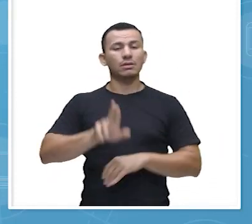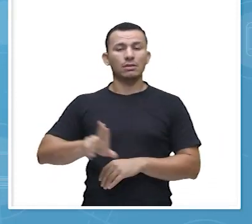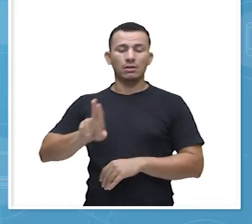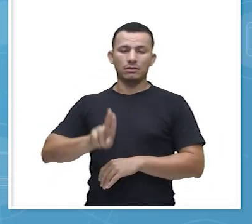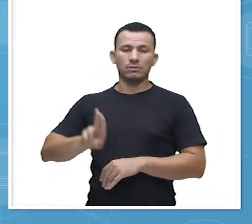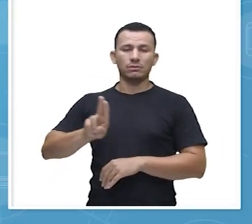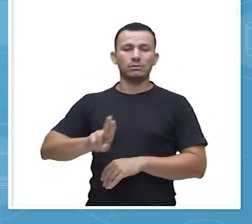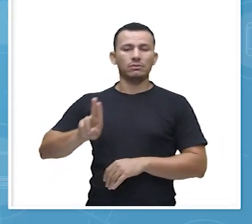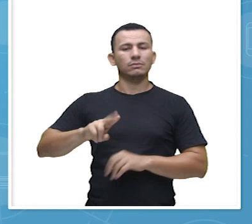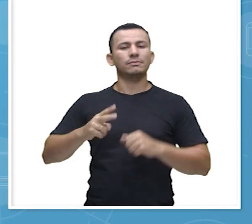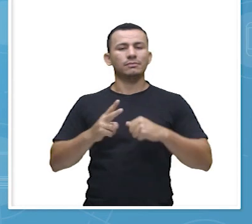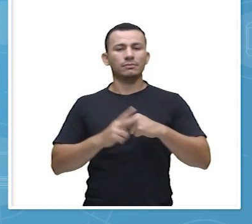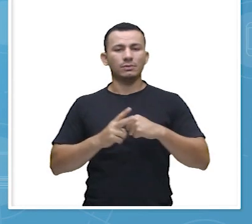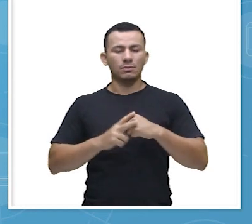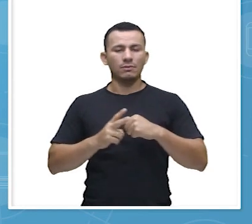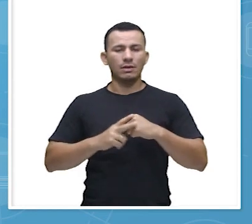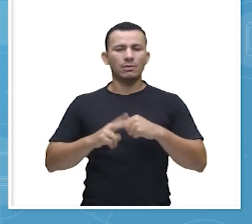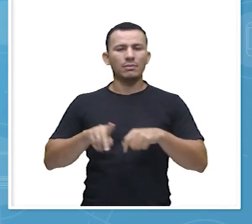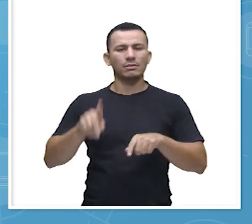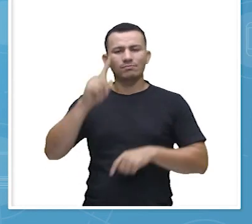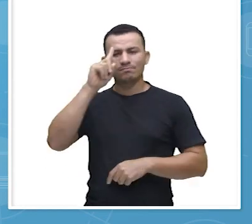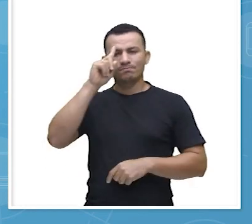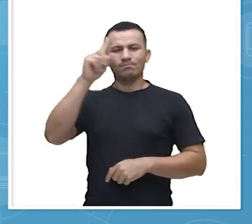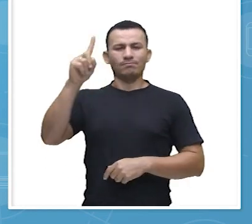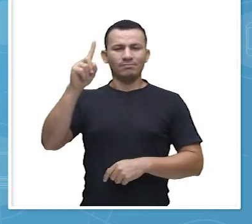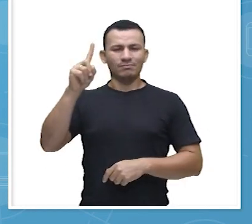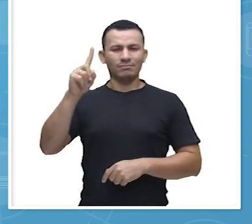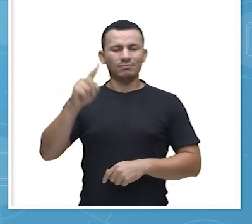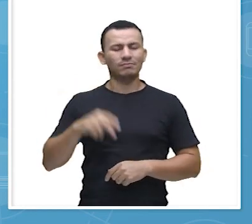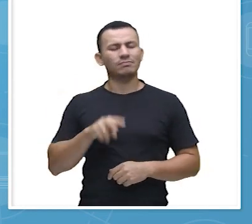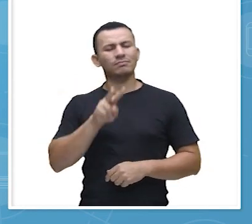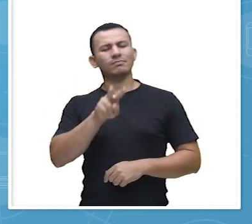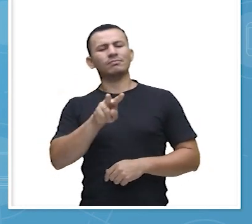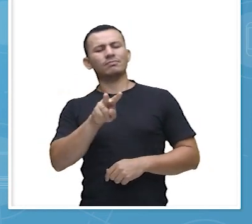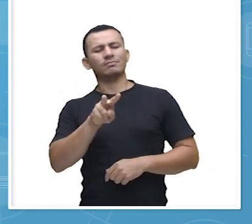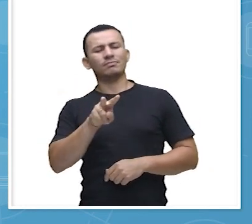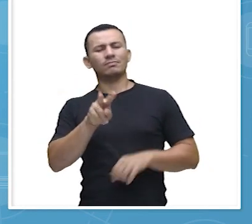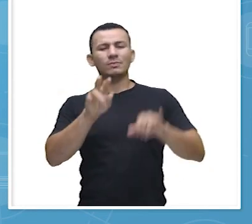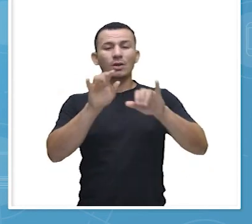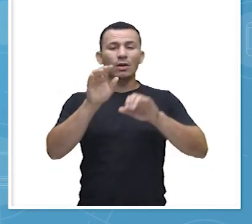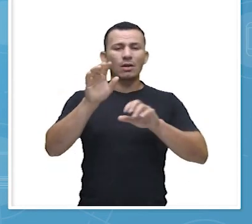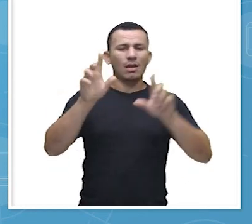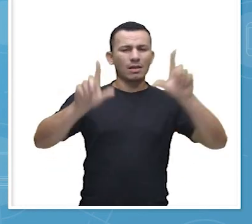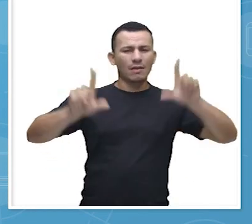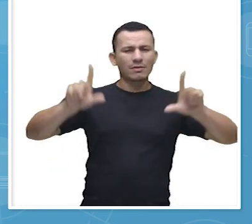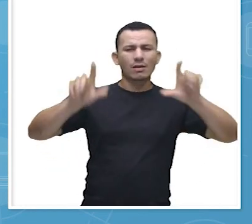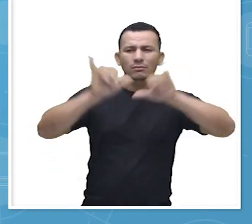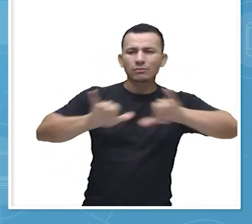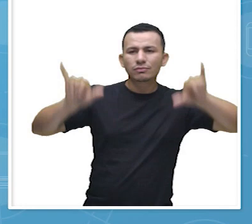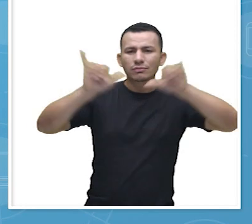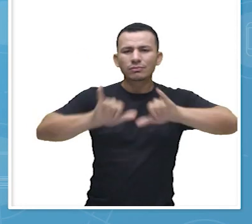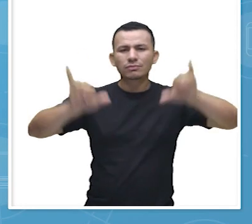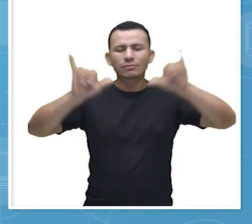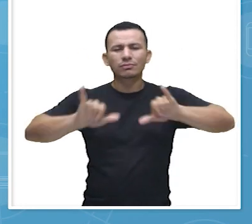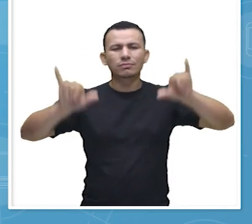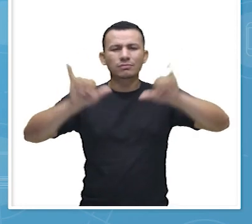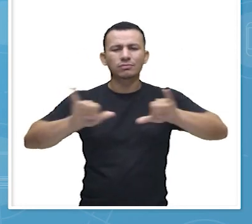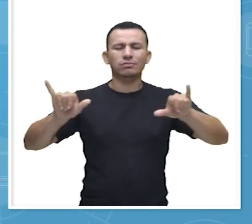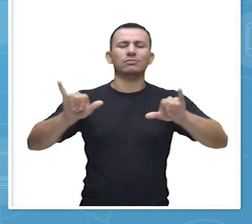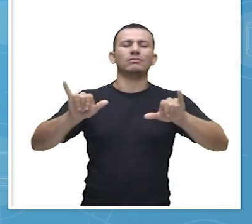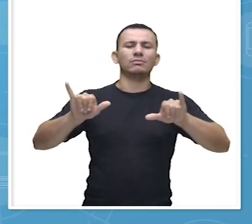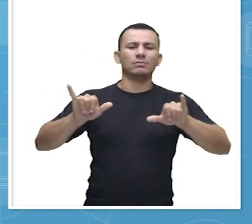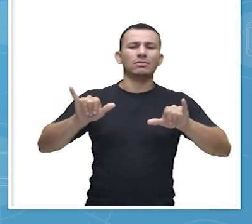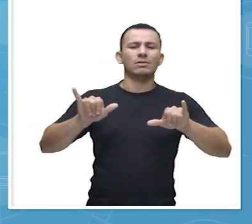aqui o verbo no imperativo. É comum a gente olhar uma propaganda e verificar lá a presença desse tipo de